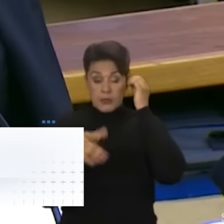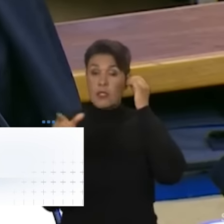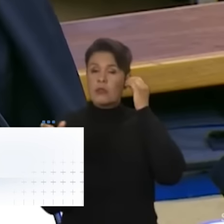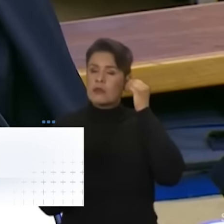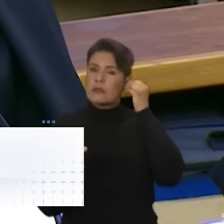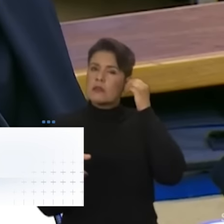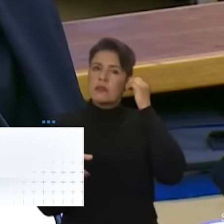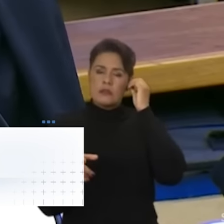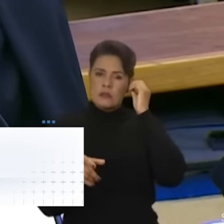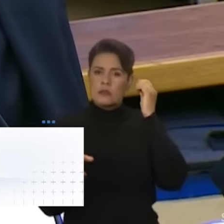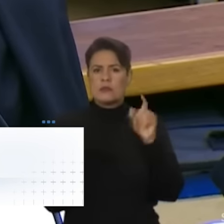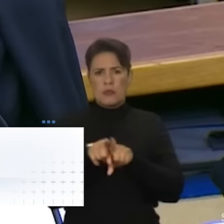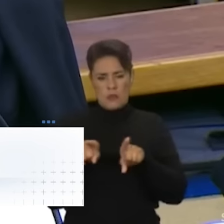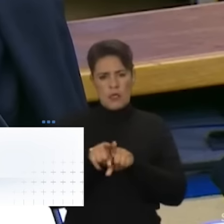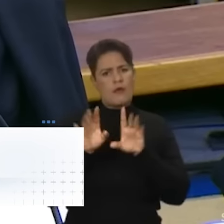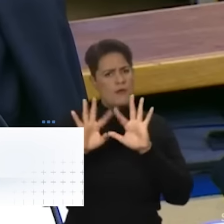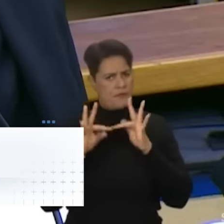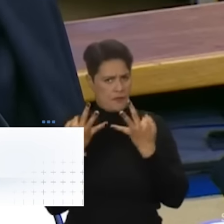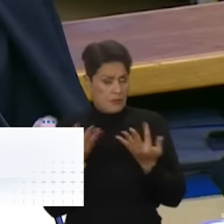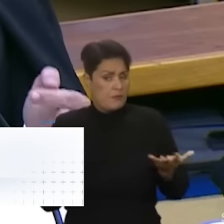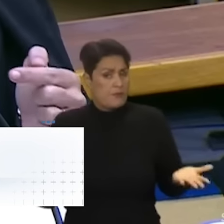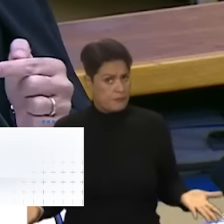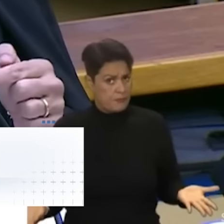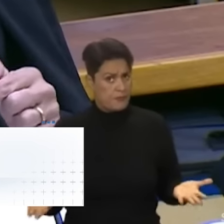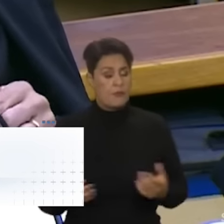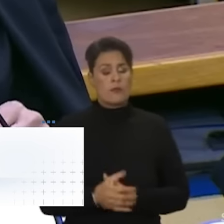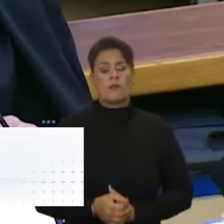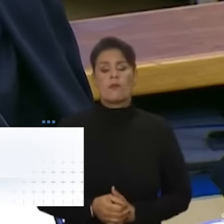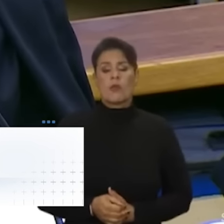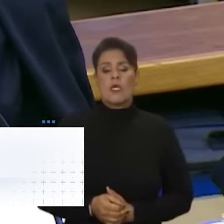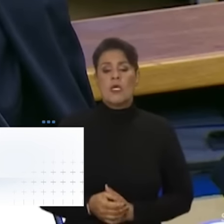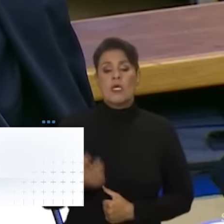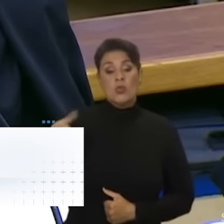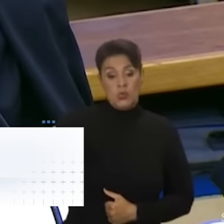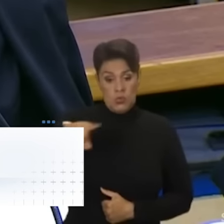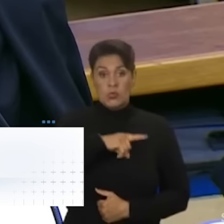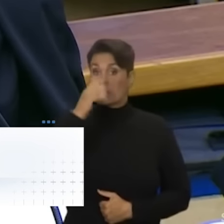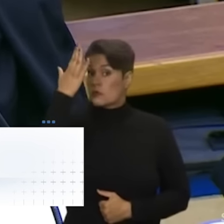E nós sabemos que há a necessidade que